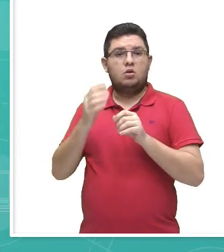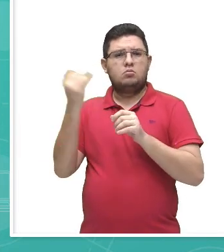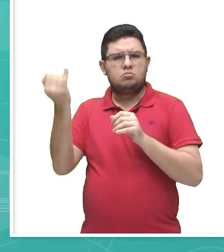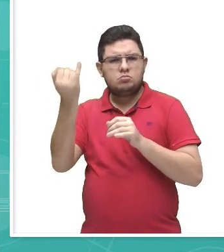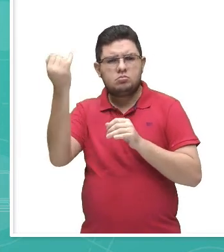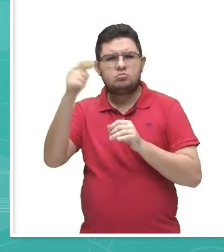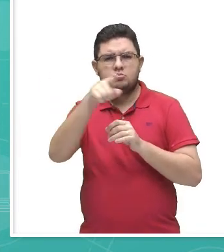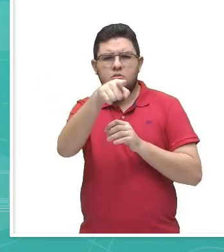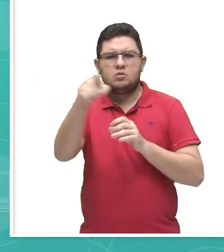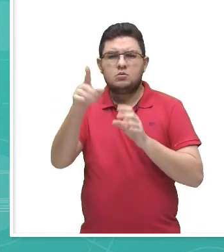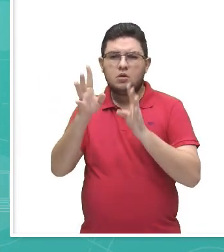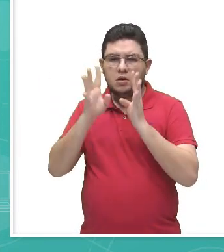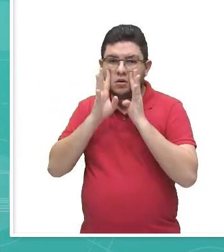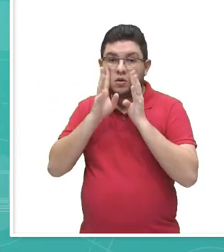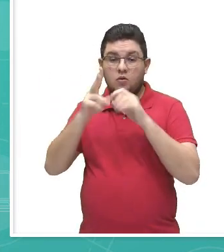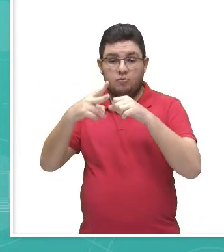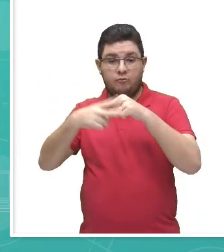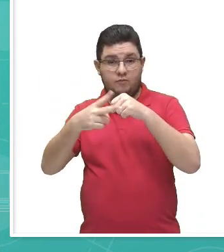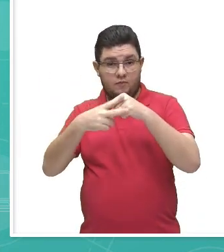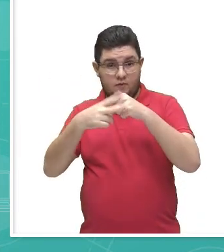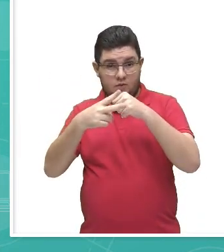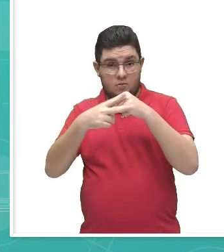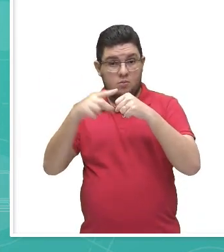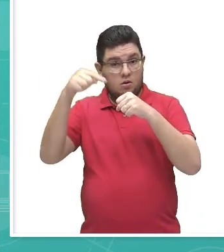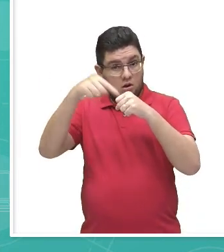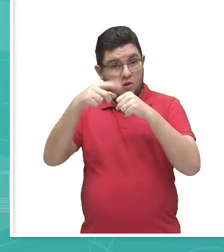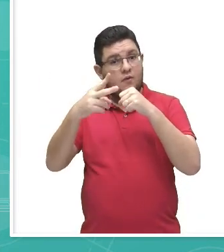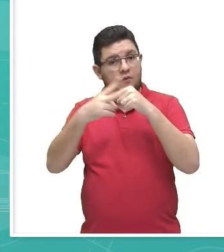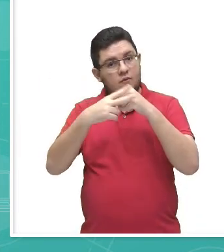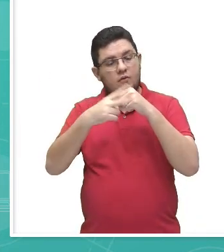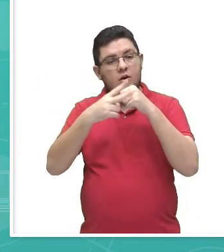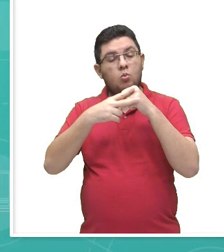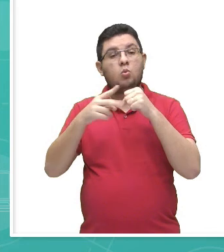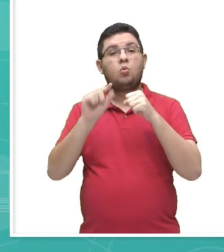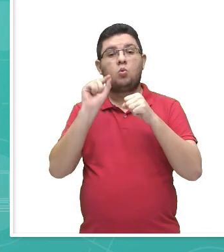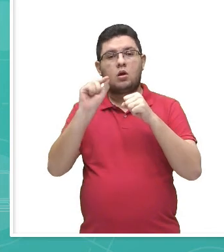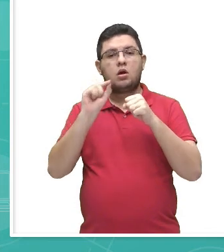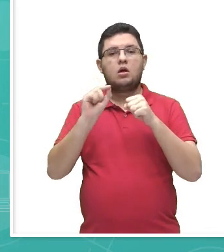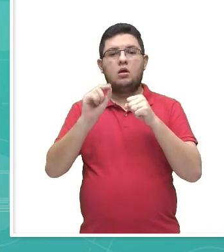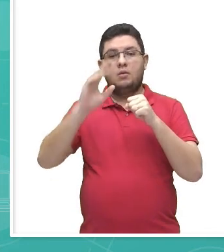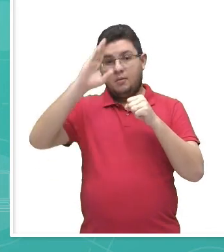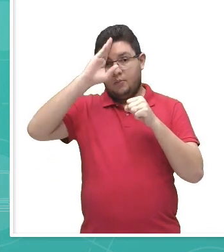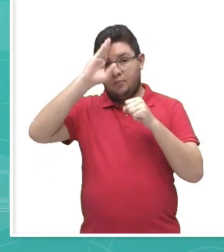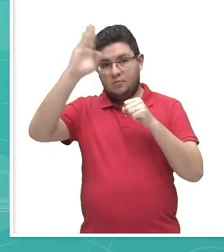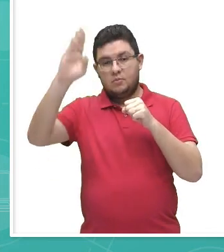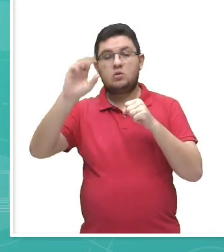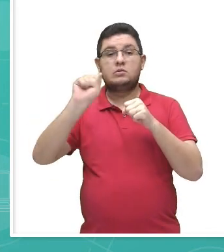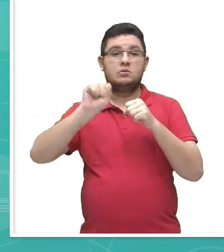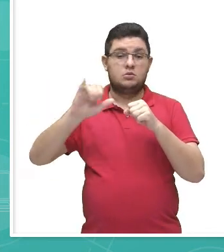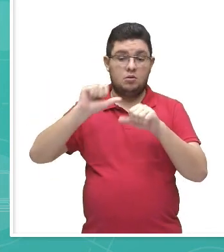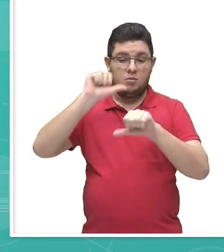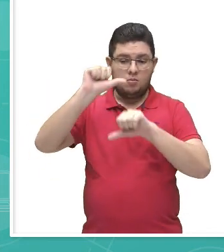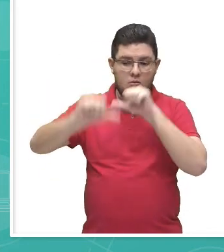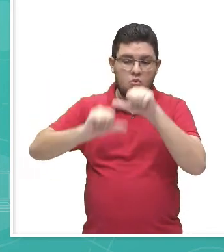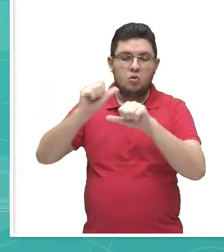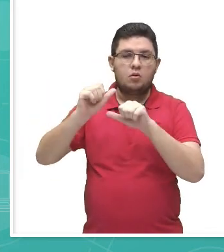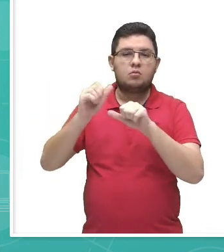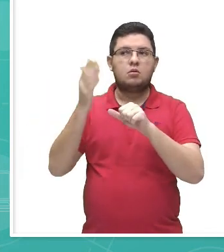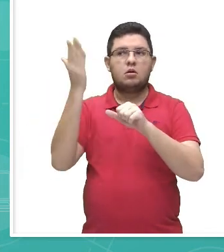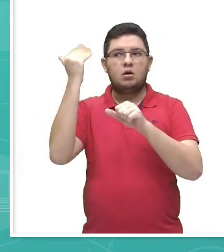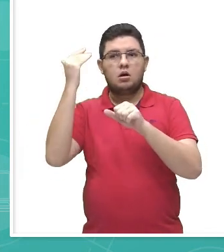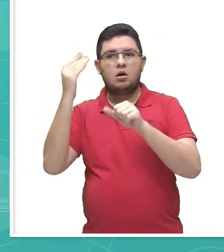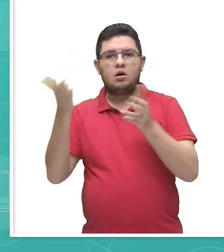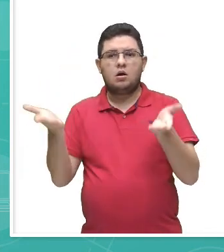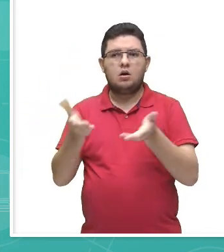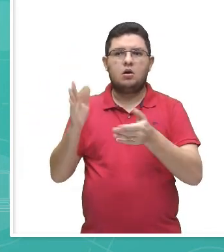ele que vai direcionar a sua sentença, a sua frase, o seu enunciado. É ele que vai para o presente, para o passado, para o futuro, é sempre